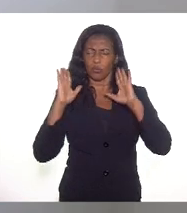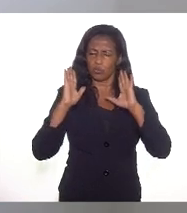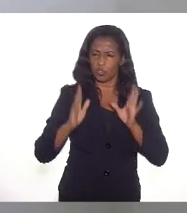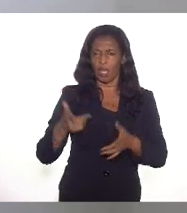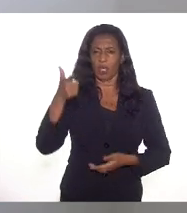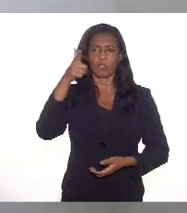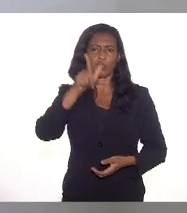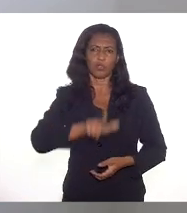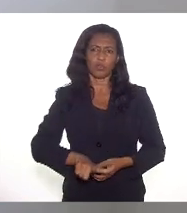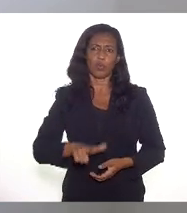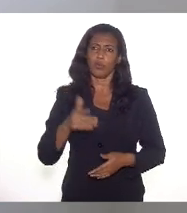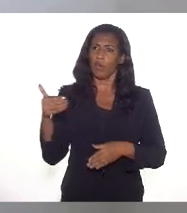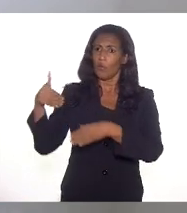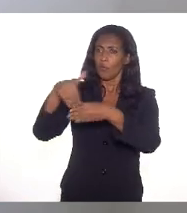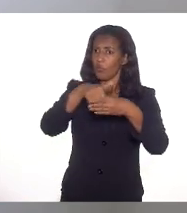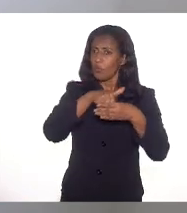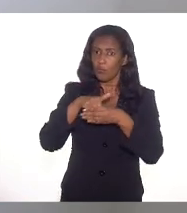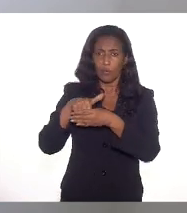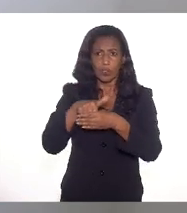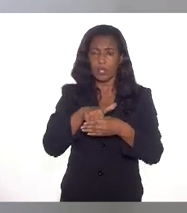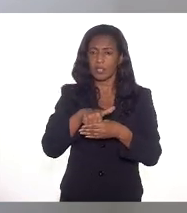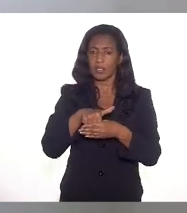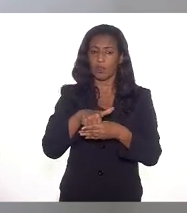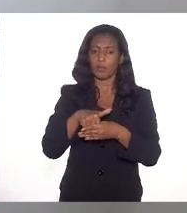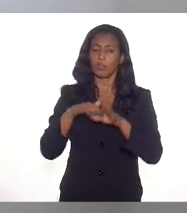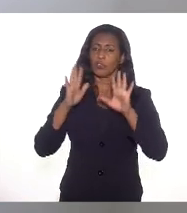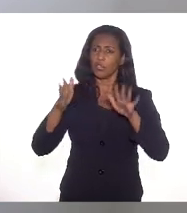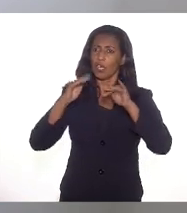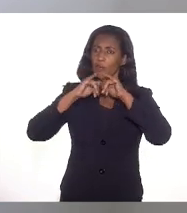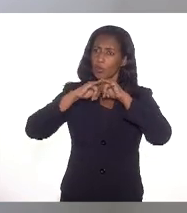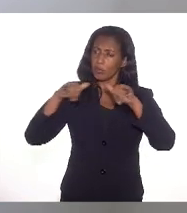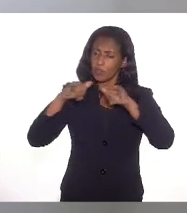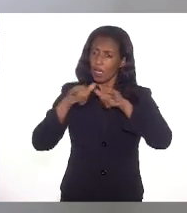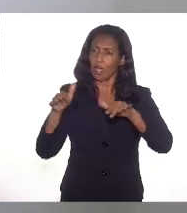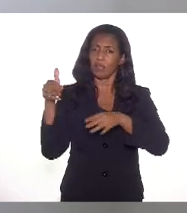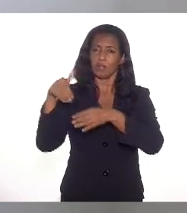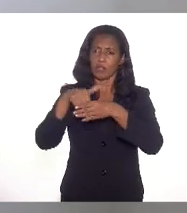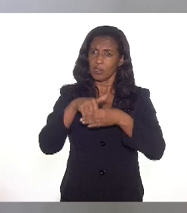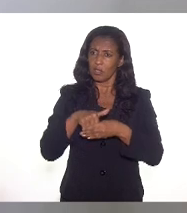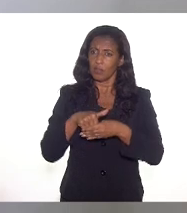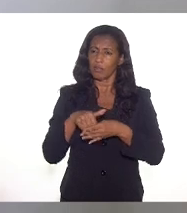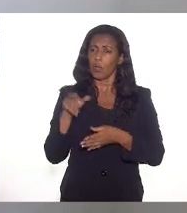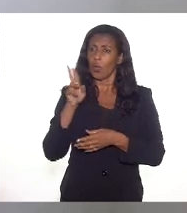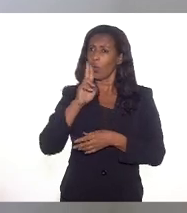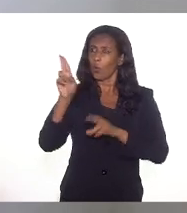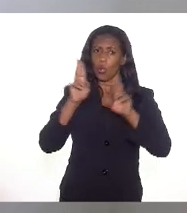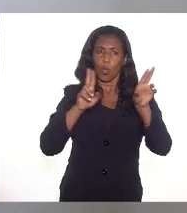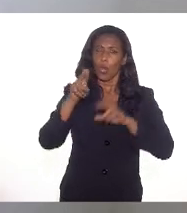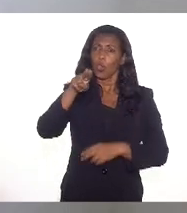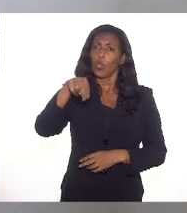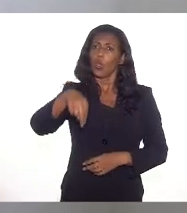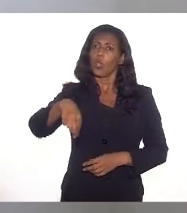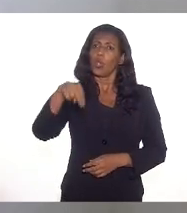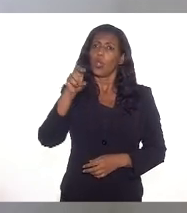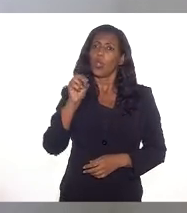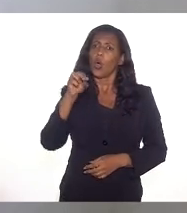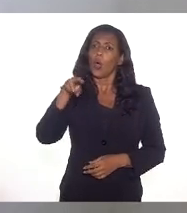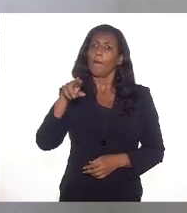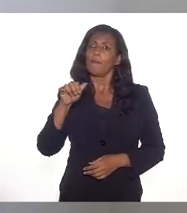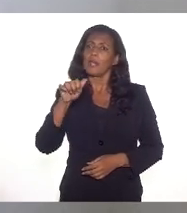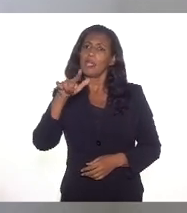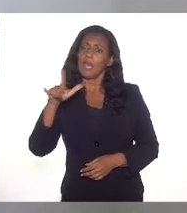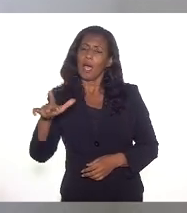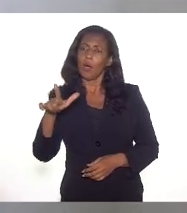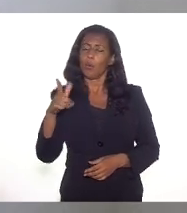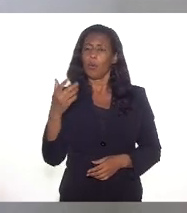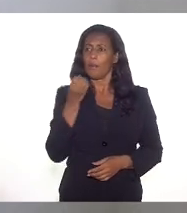projeto, então nós vamos à votação. Já está anunciado que vai ter votação nominal. Ótimo, que é um bom momento a gente